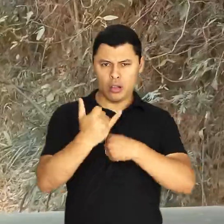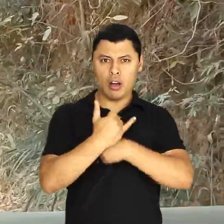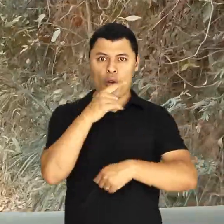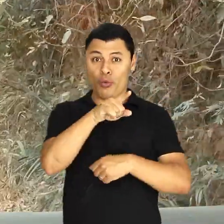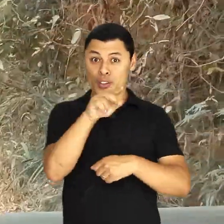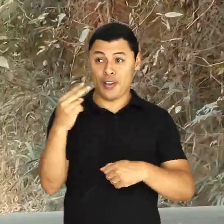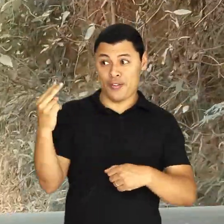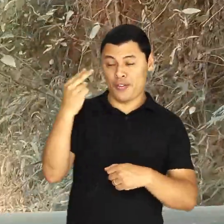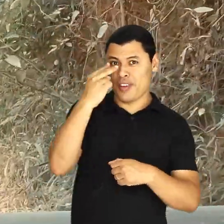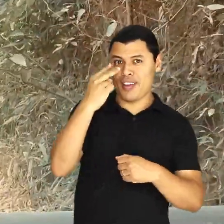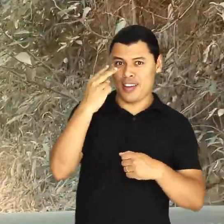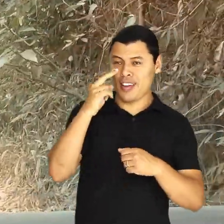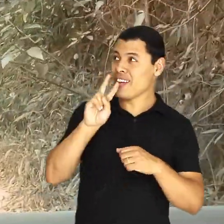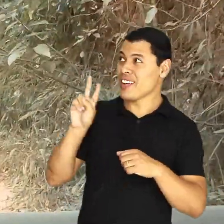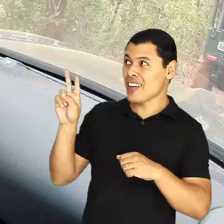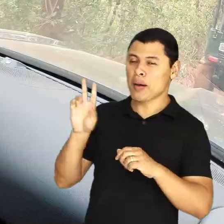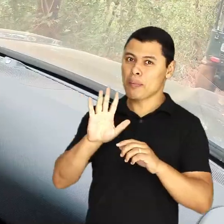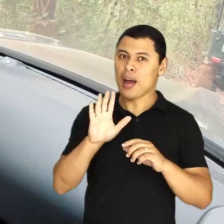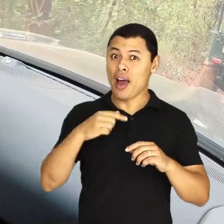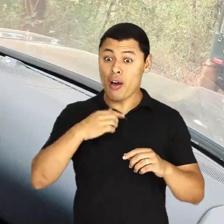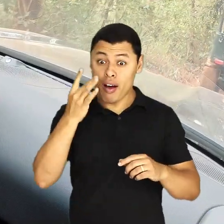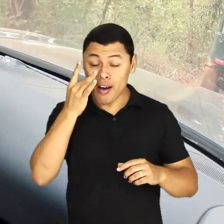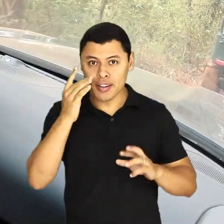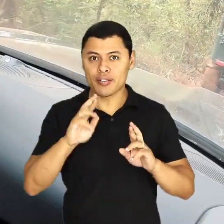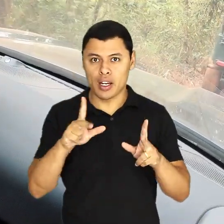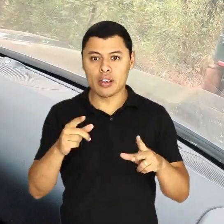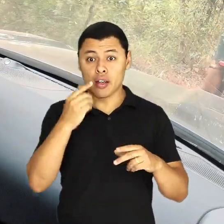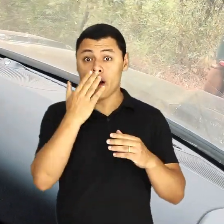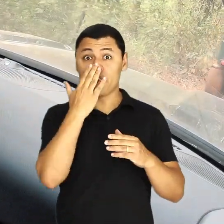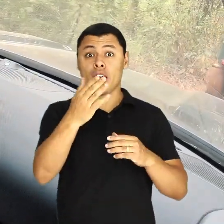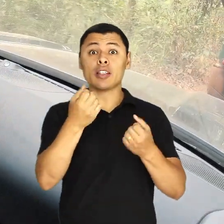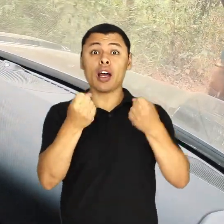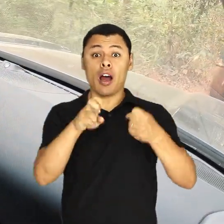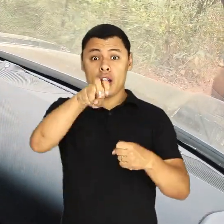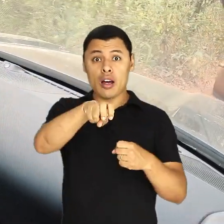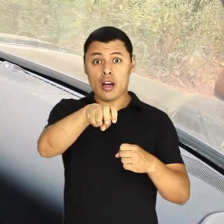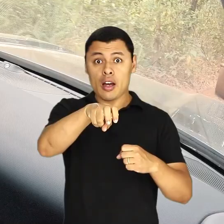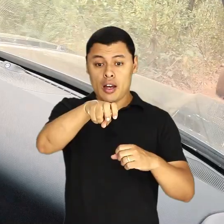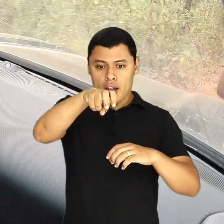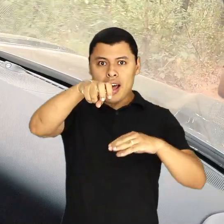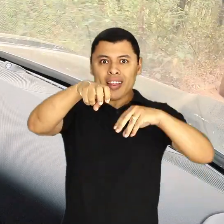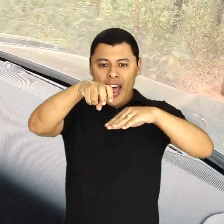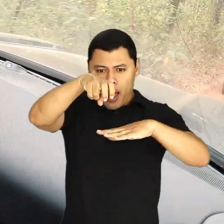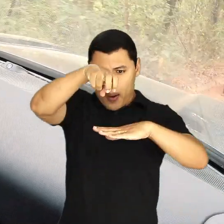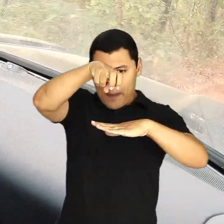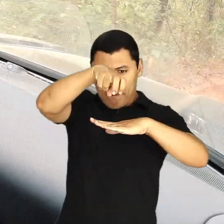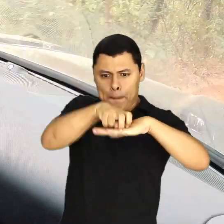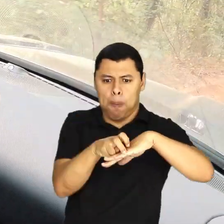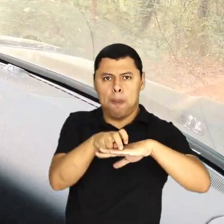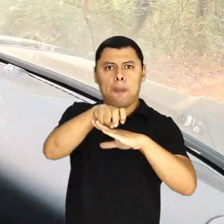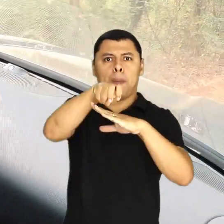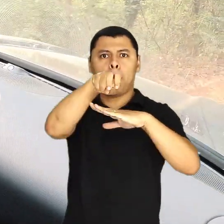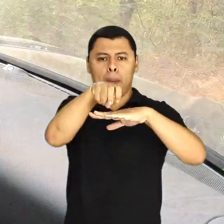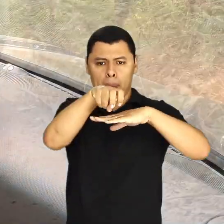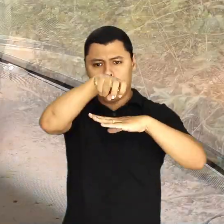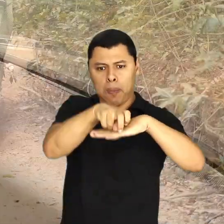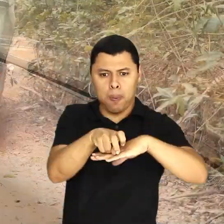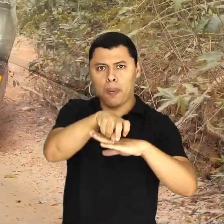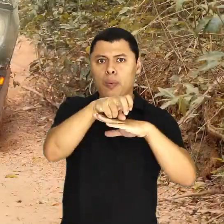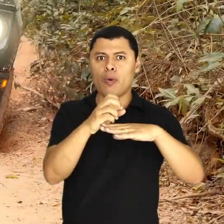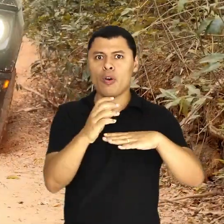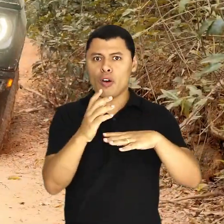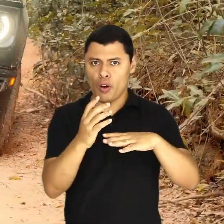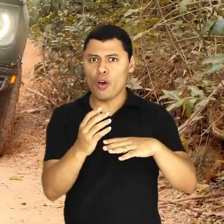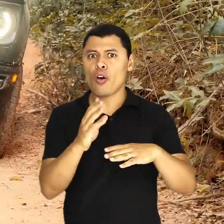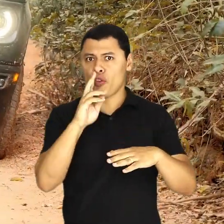a terra, né? Então ali estava um pouquinho mais extremo, a gente deu uma suavizada aqui pro Bronco, mas também a gente está pegando um pouco pesado aqui.